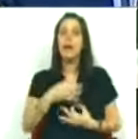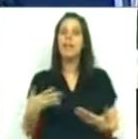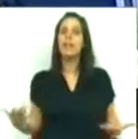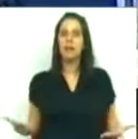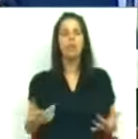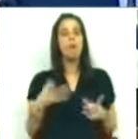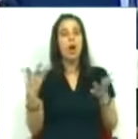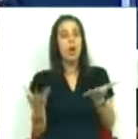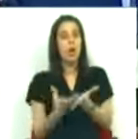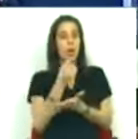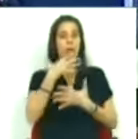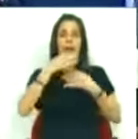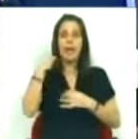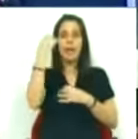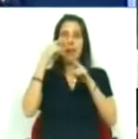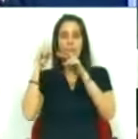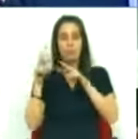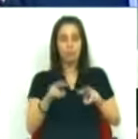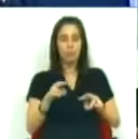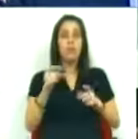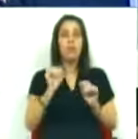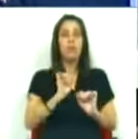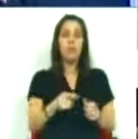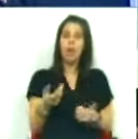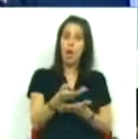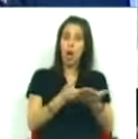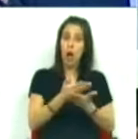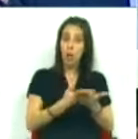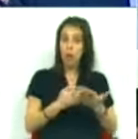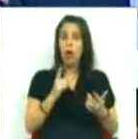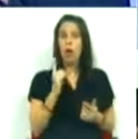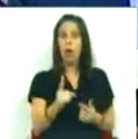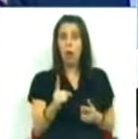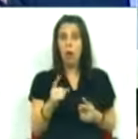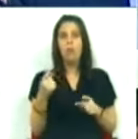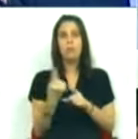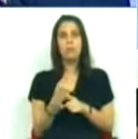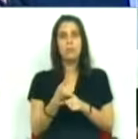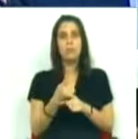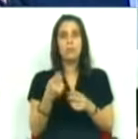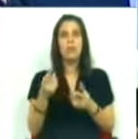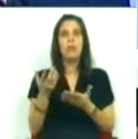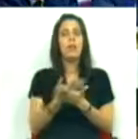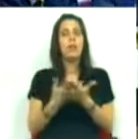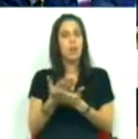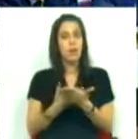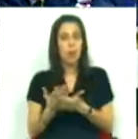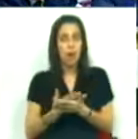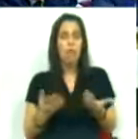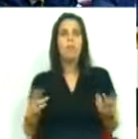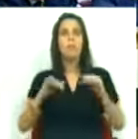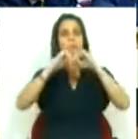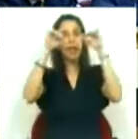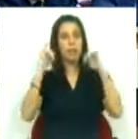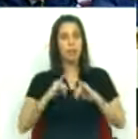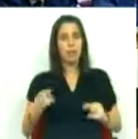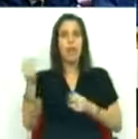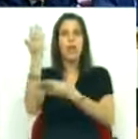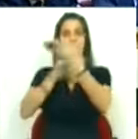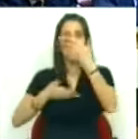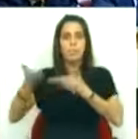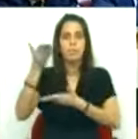que é com a recuperação da credibilidade externa de Portugal e da sua economia através dos instrumentos da diplomacia económica, através da internacionalização